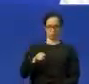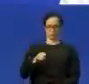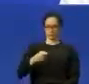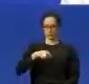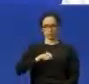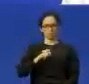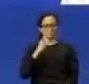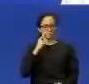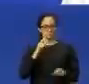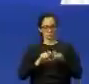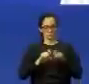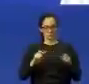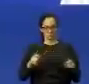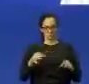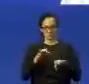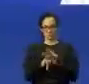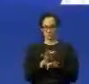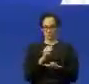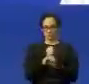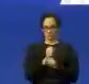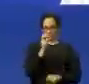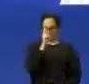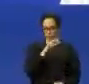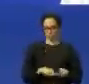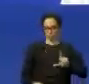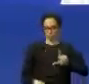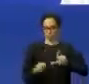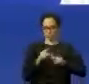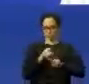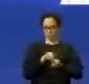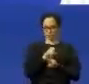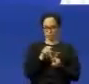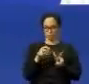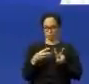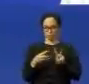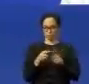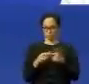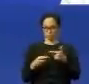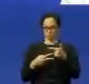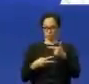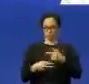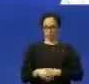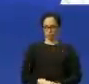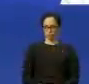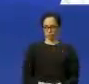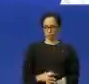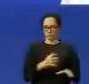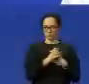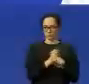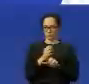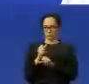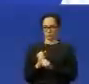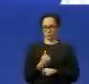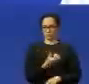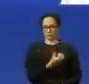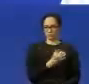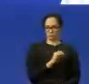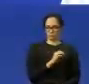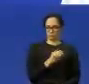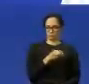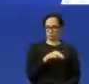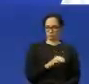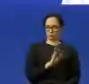Lembrando que aquela formulinha da altura do triângulo equilátero, L raiz de 3 sobre 2, né? Calculei a altura, somo 60 centímetros de um